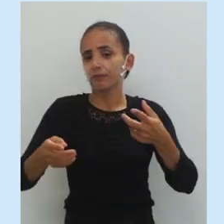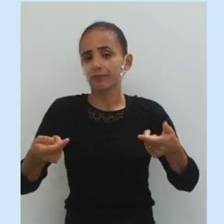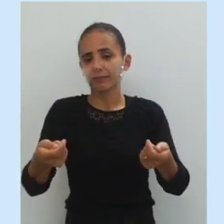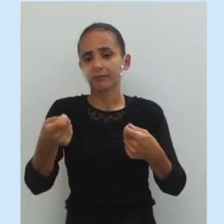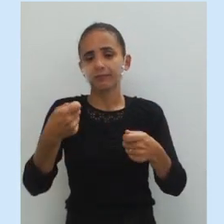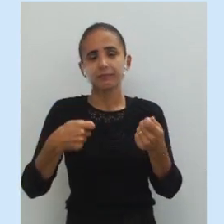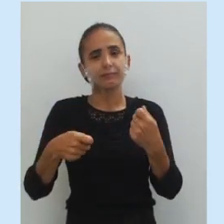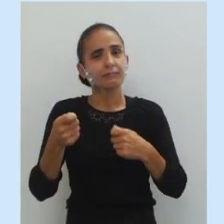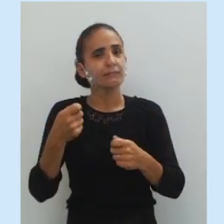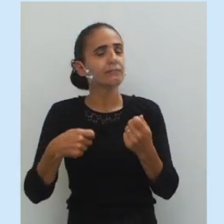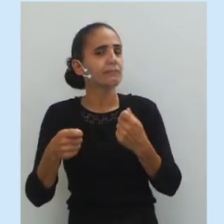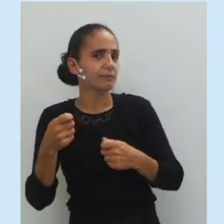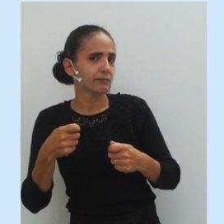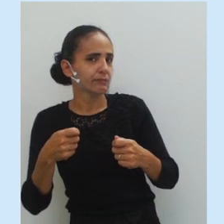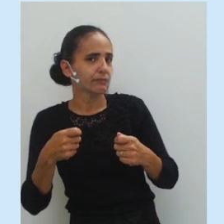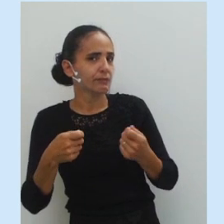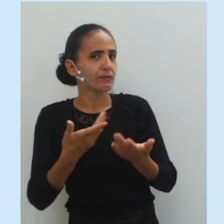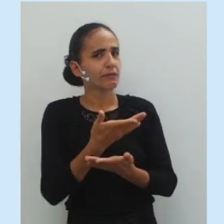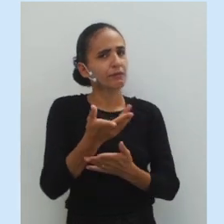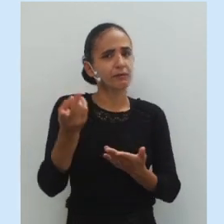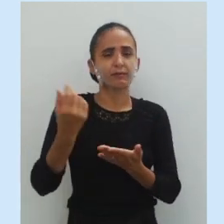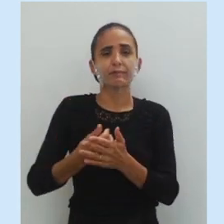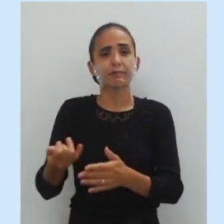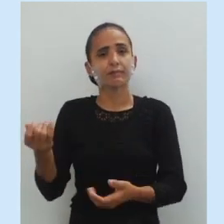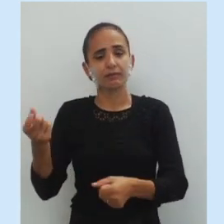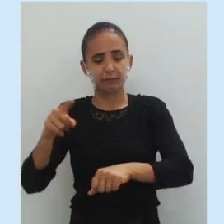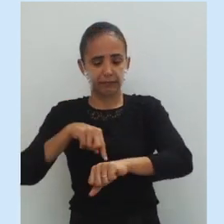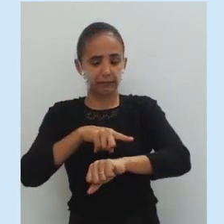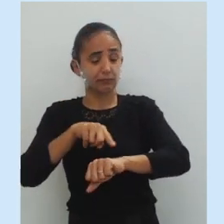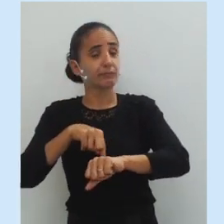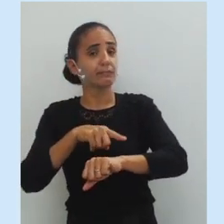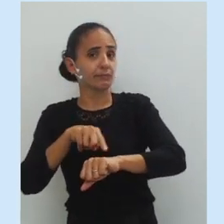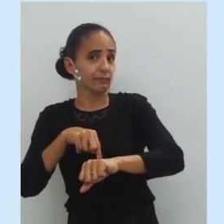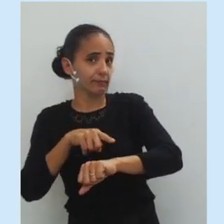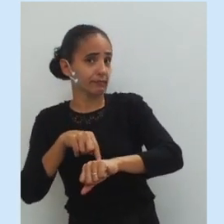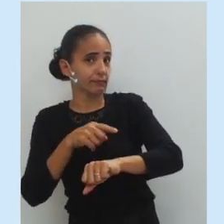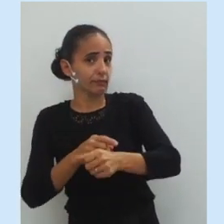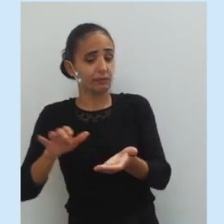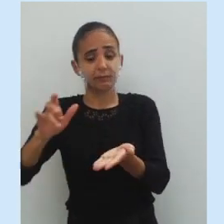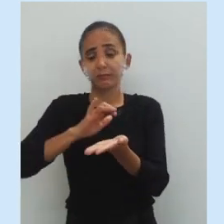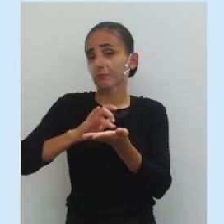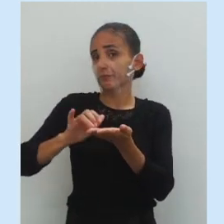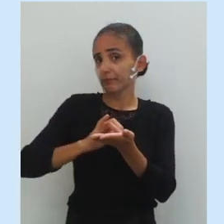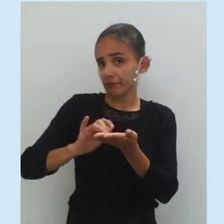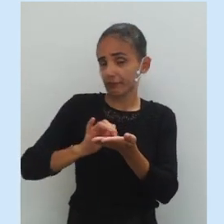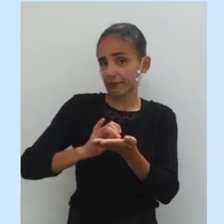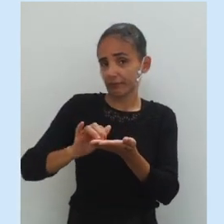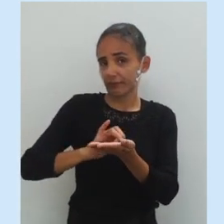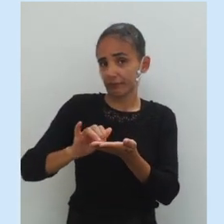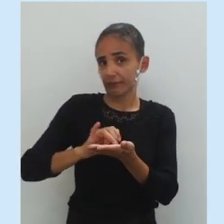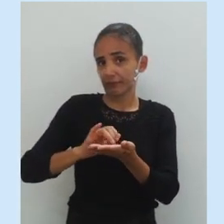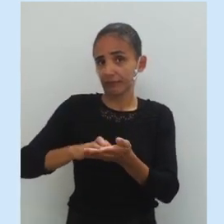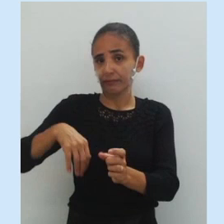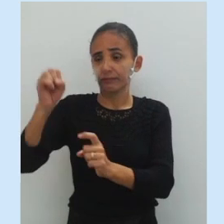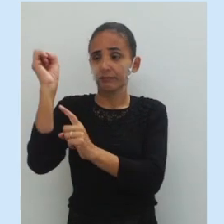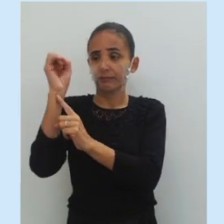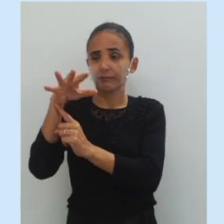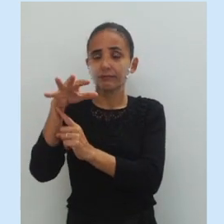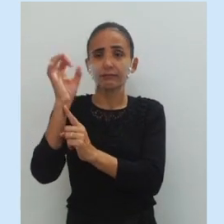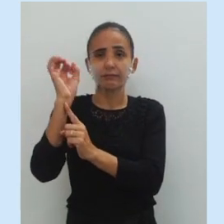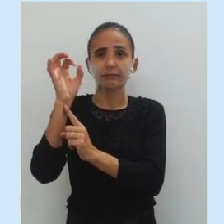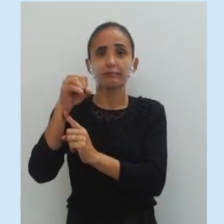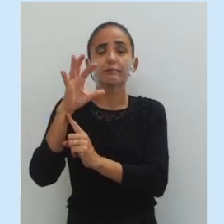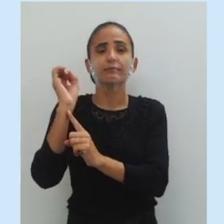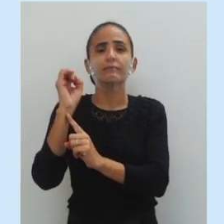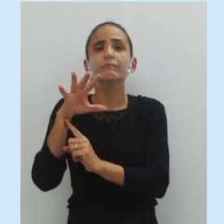Então, se você está na telinha, você pode ver que tem uma imagem de um relógio, a imagem de uma calculadora, a imagem de uma